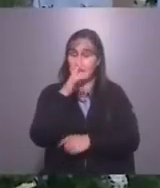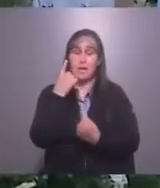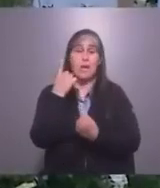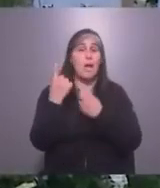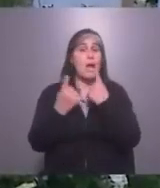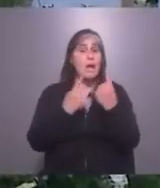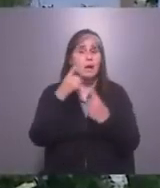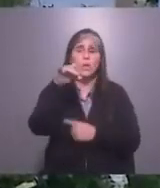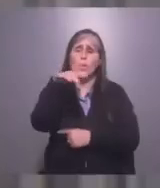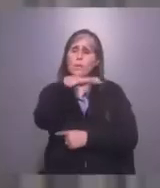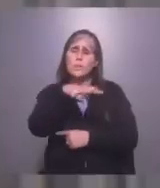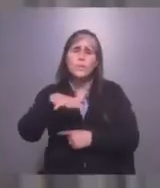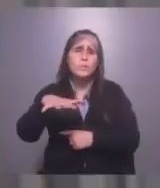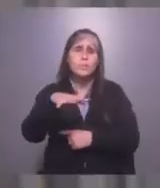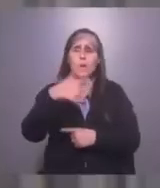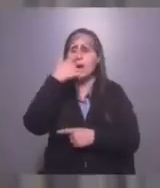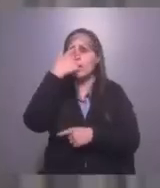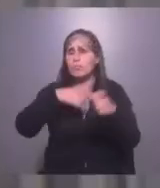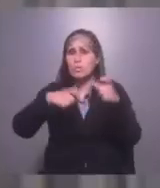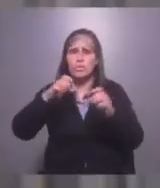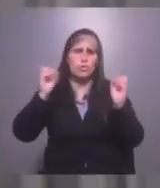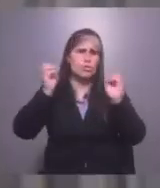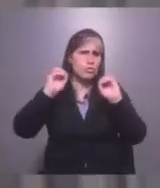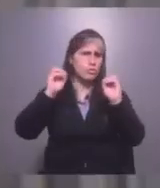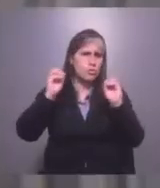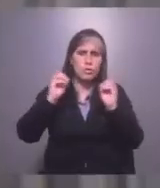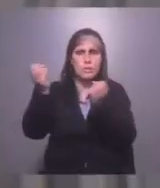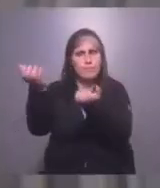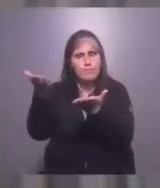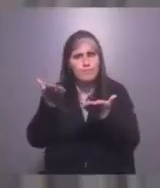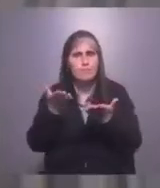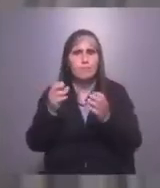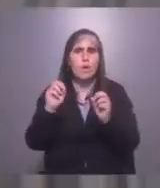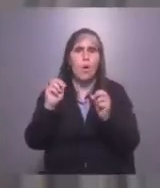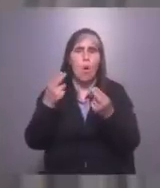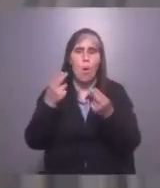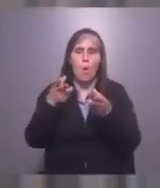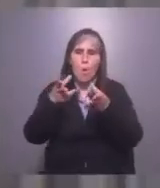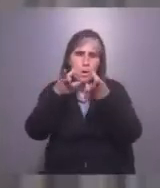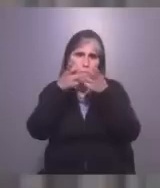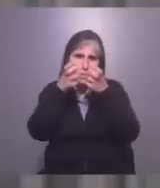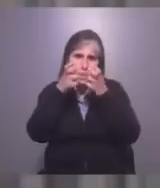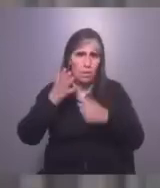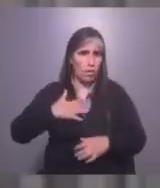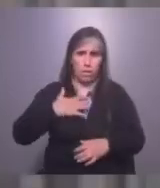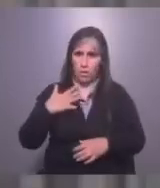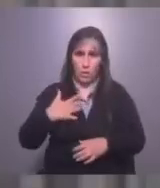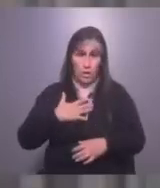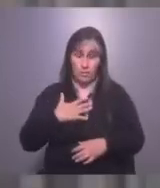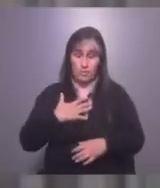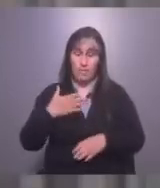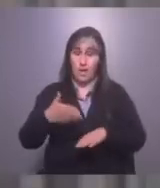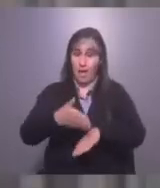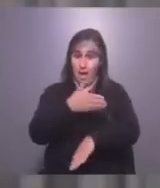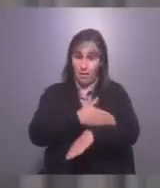alguma localidade, se os habitantes não vos ouvirem, ao sair de lá, sacudi o